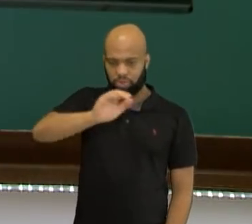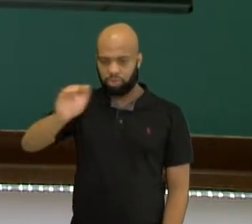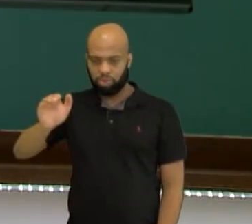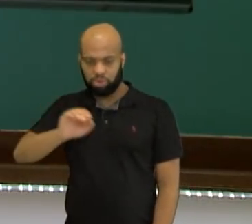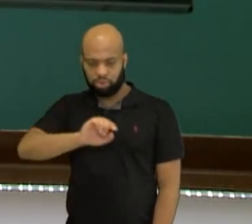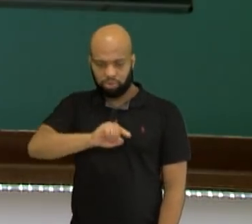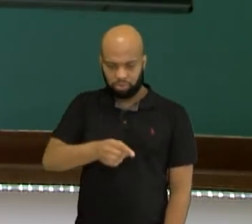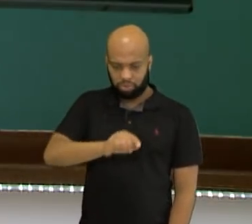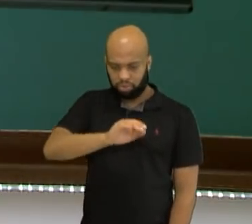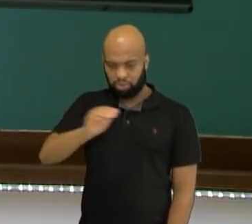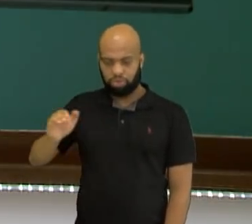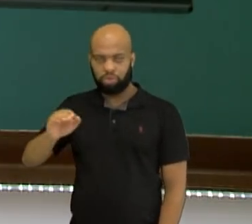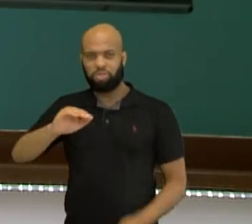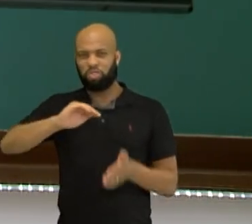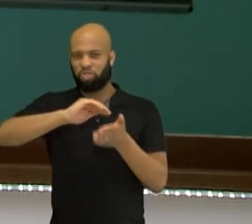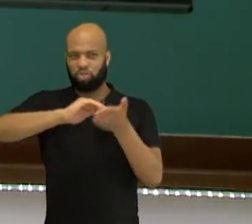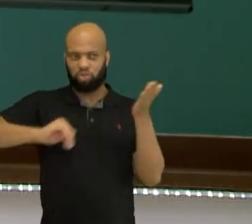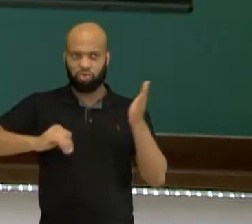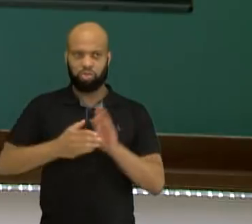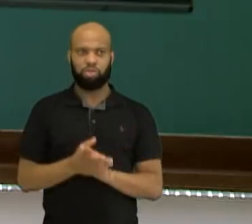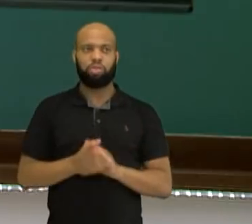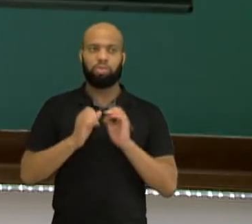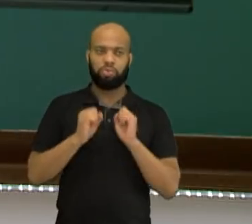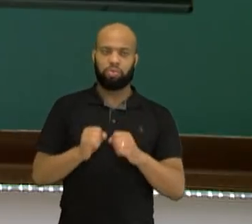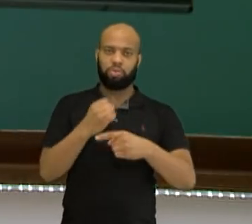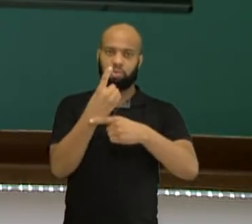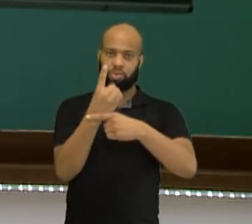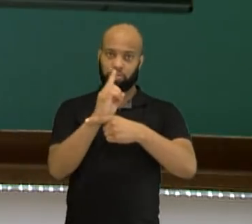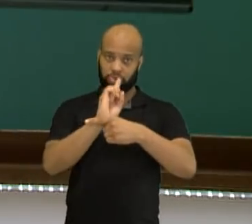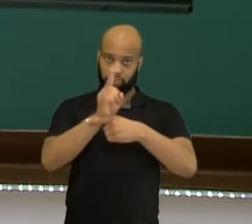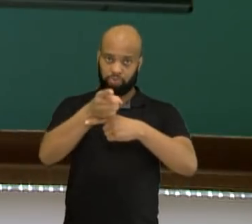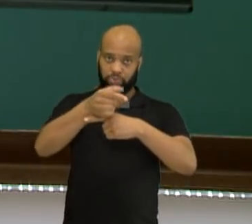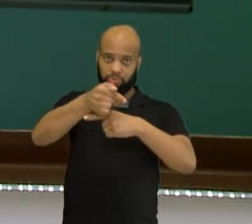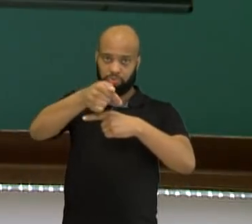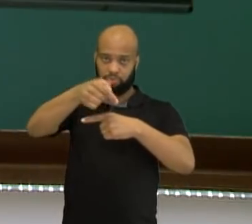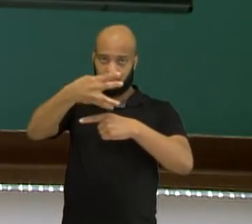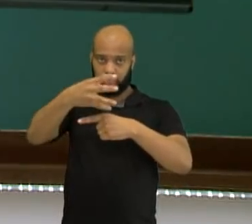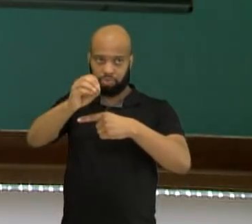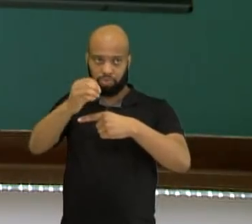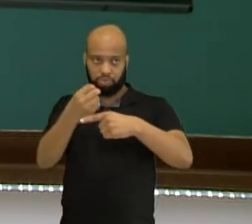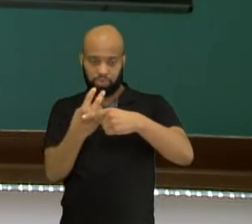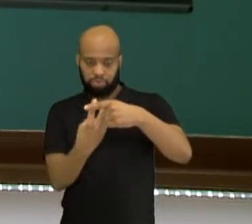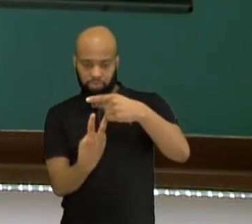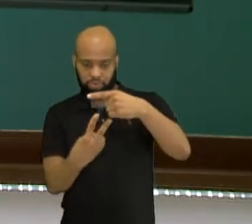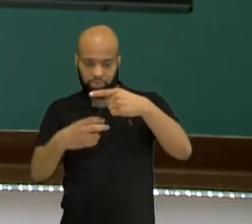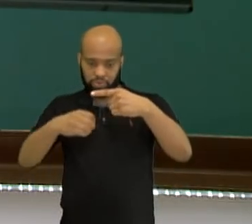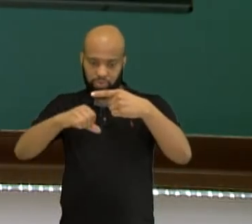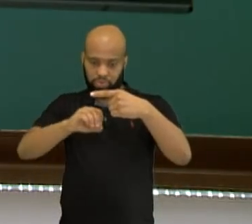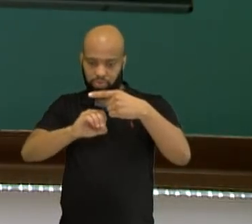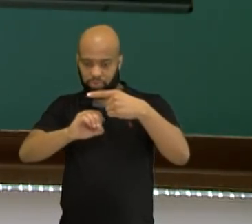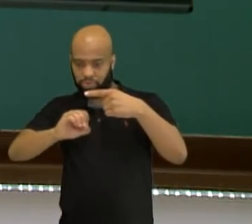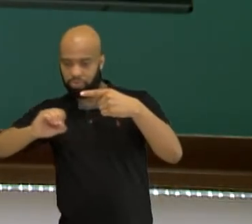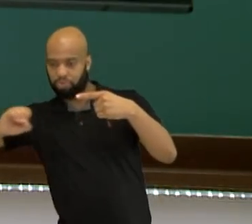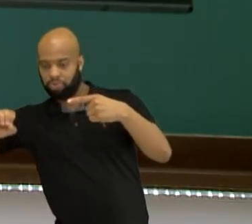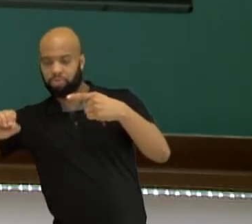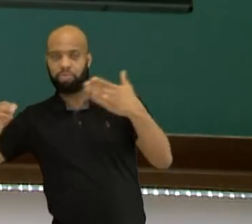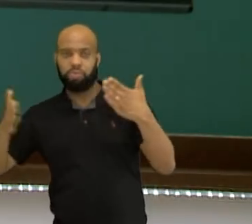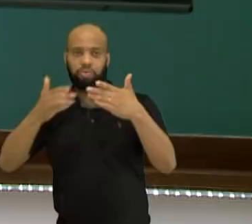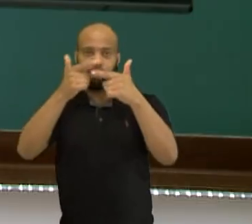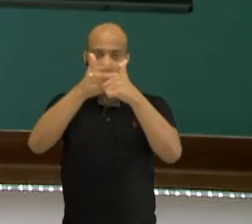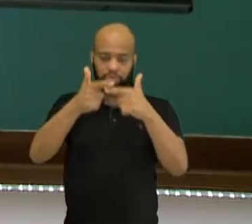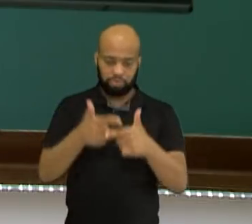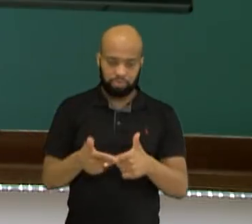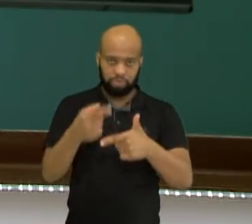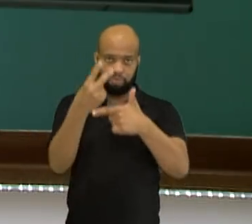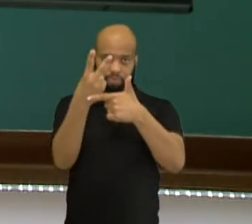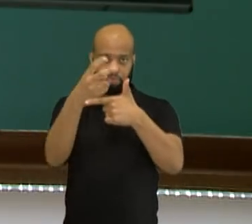cada número, eu posso desprezar a vírgula. Então vai ficar 1.740 por 29.000. Dividindo o numerador e o denominador